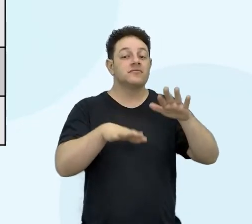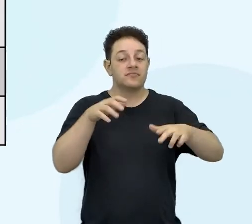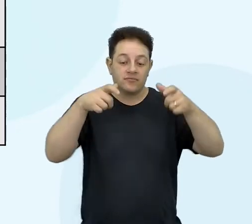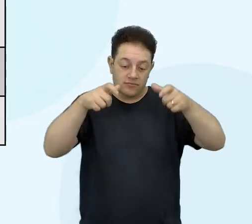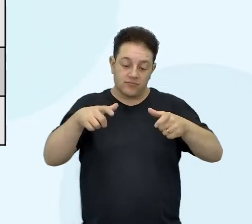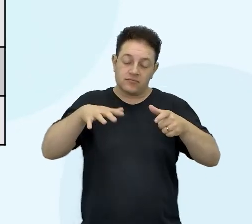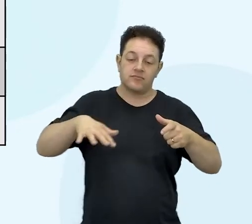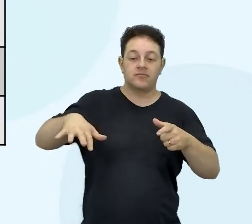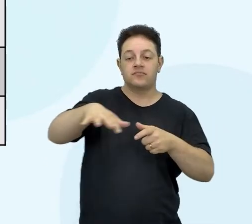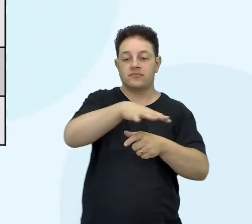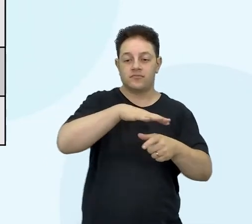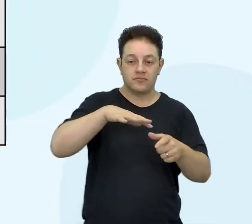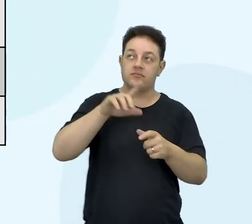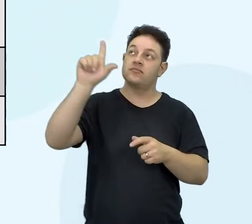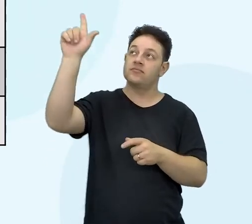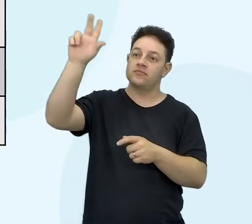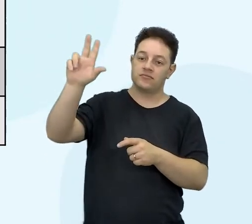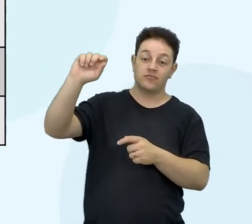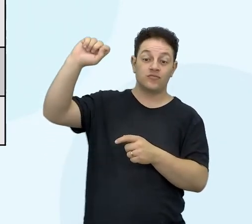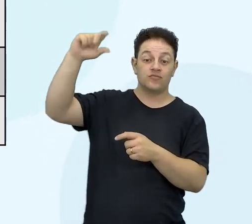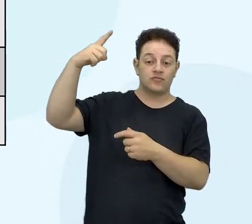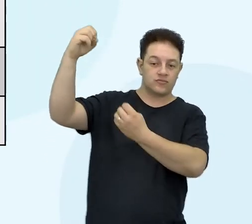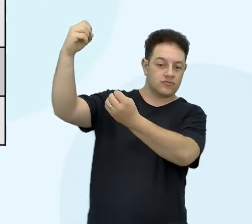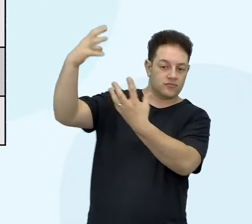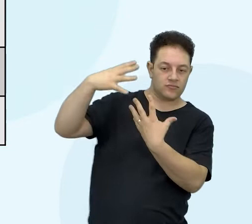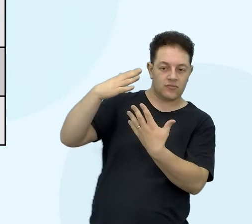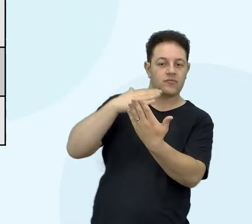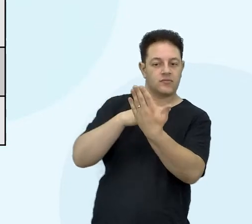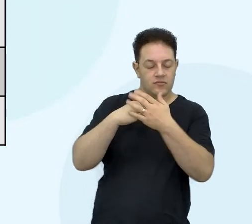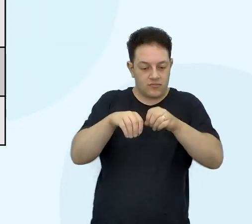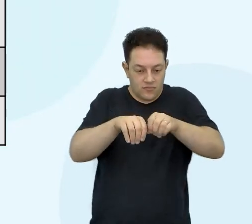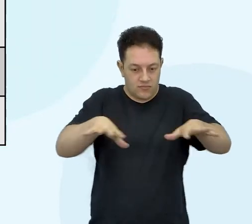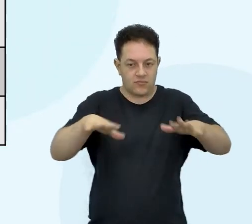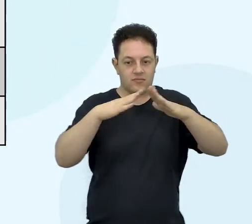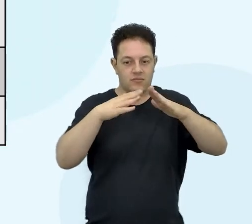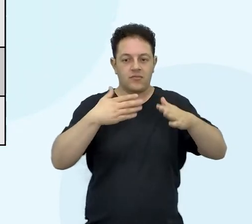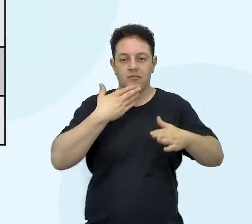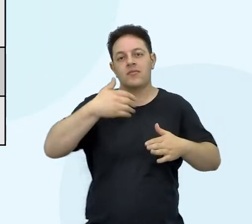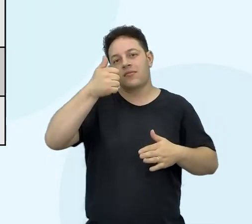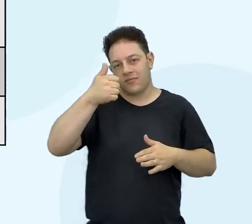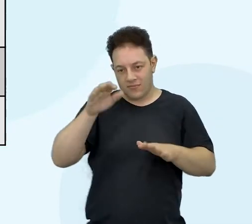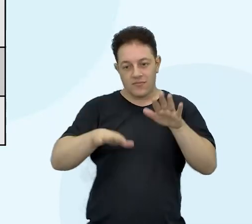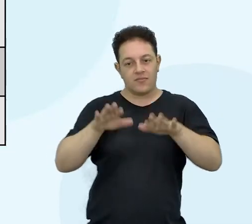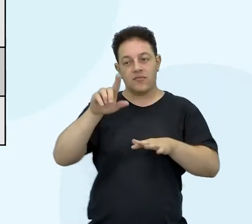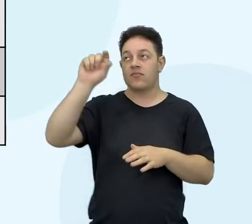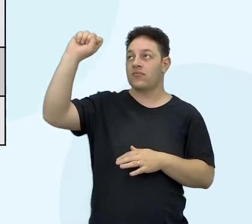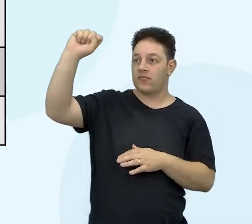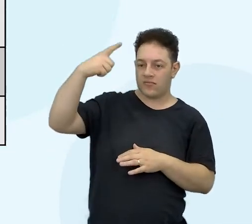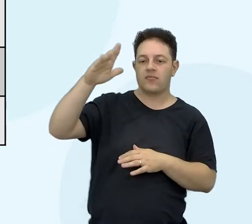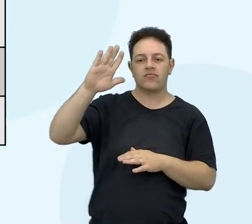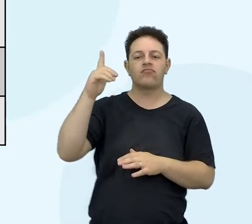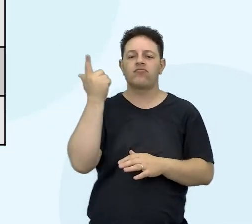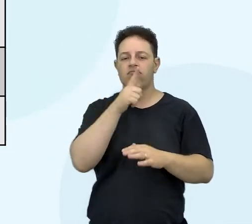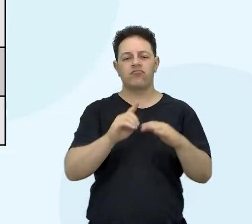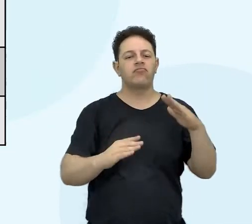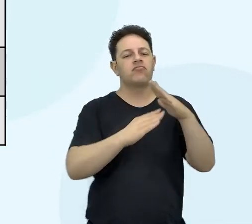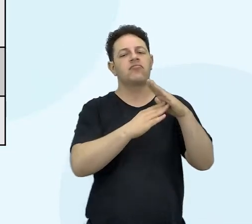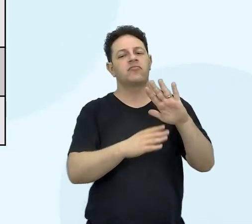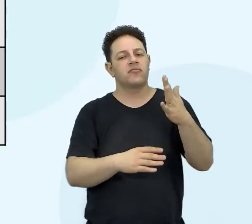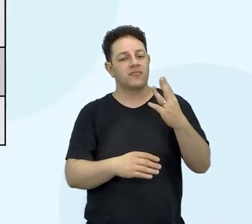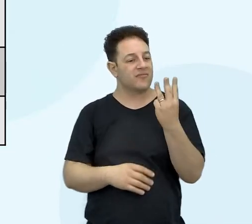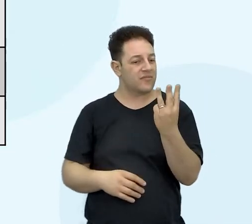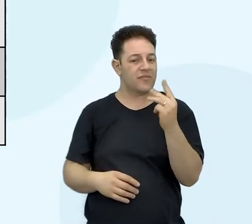condições de luz solar para ter um fluxo luminoso adequado, mas a gente conseguiu bater a meta ali de mais